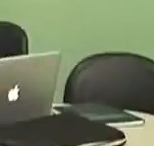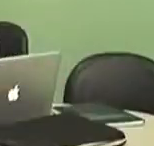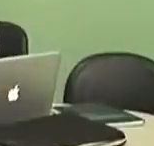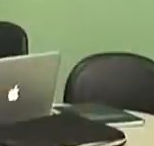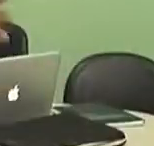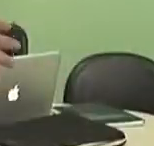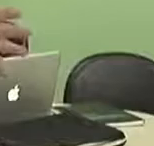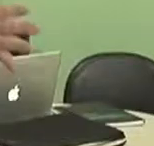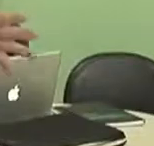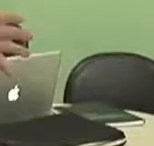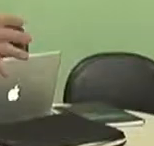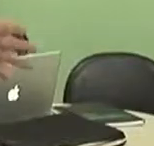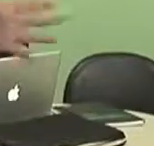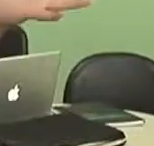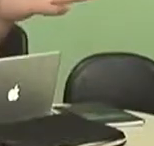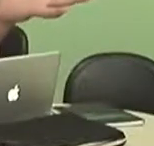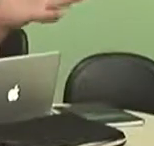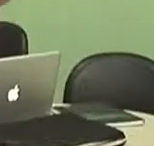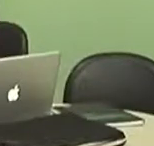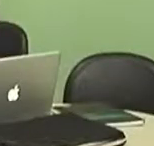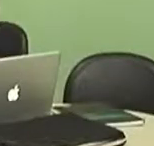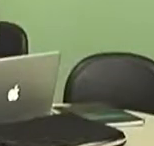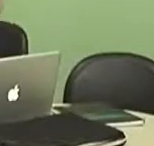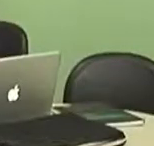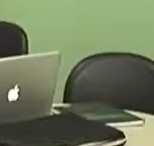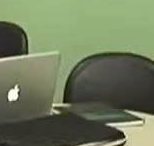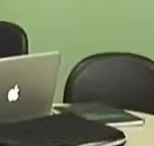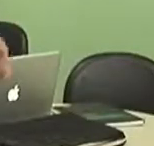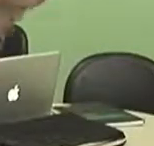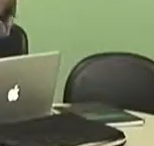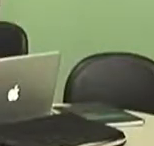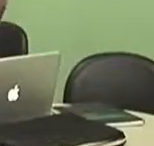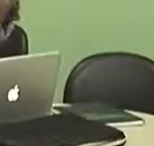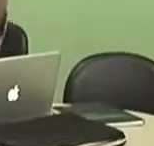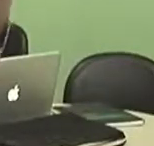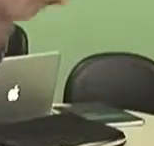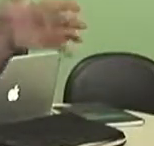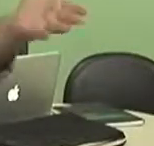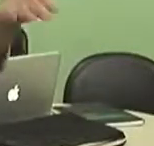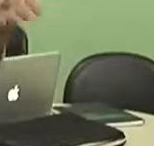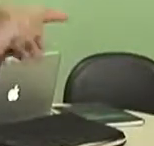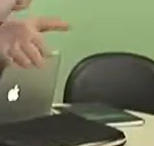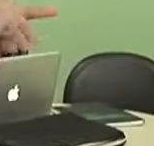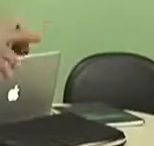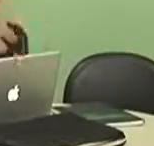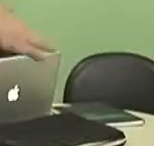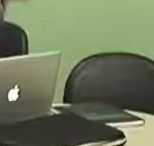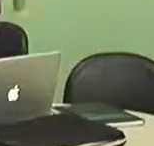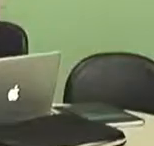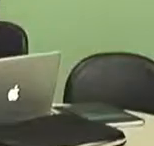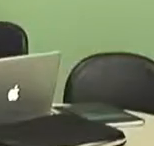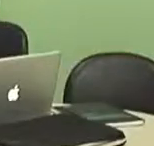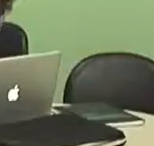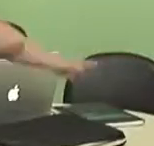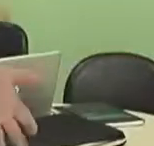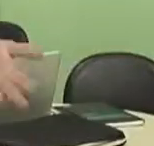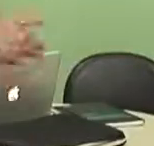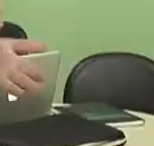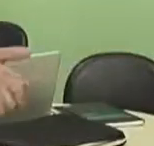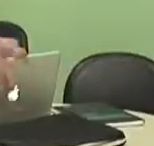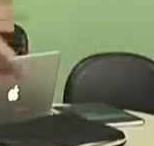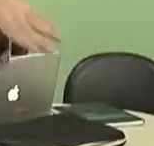Isso acontece, né? A sociedade ainda tem muitas barreiras. Se eu vou a uma consulta médica, por exemplo,